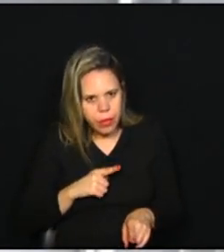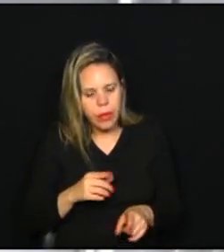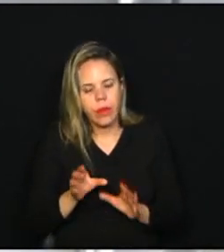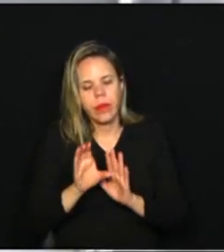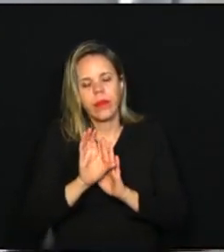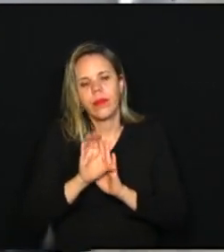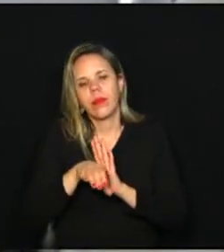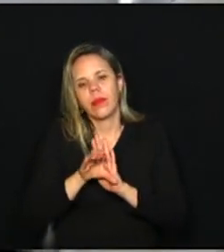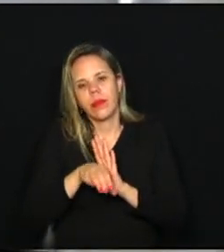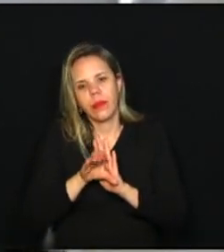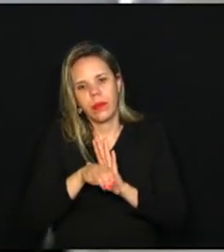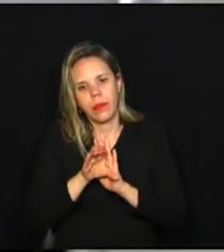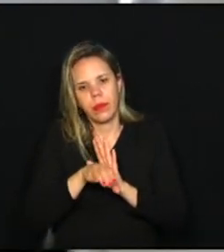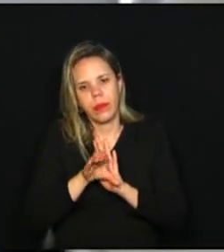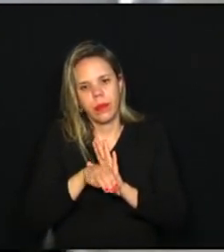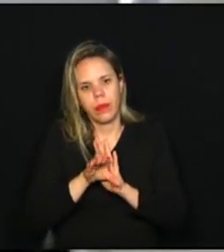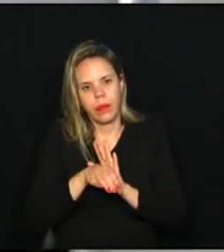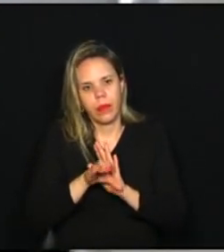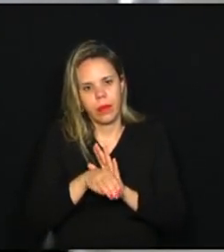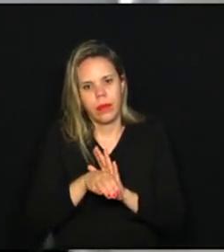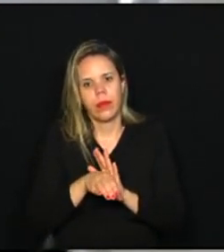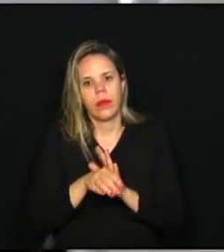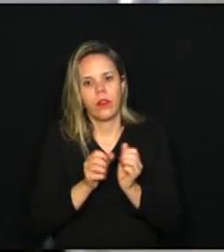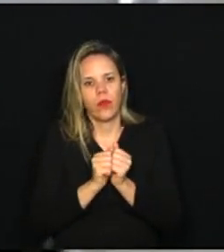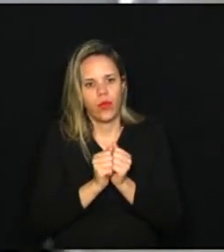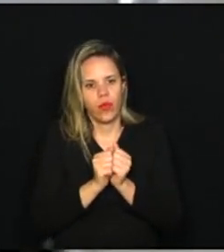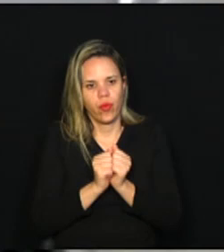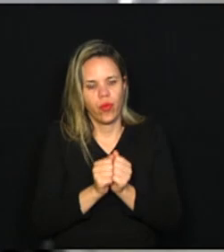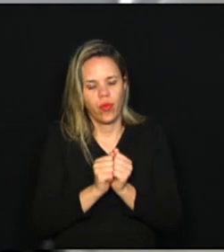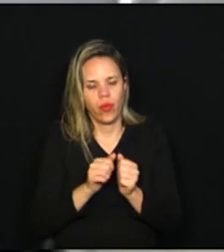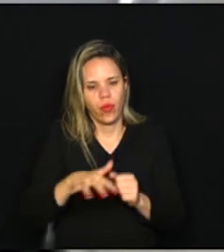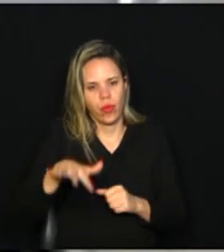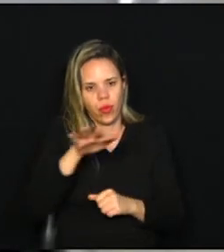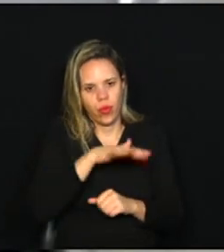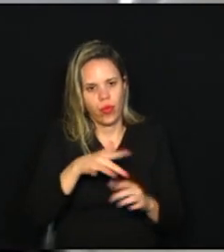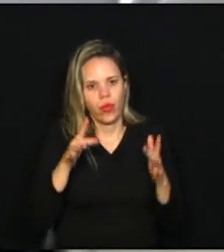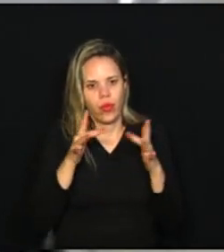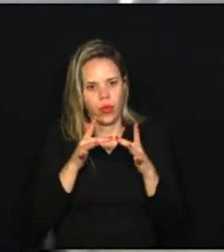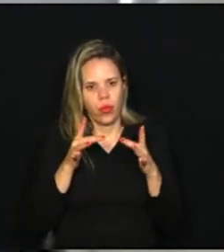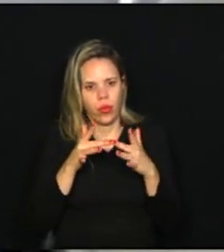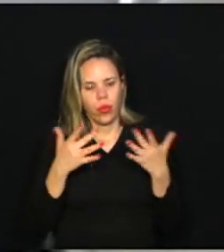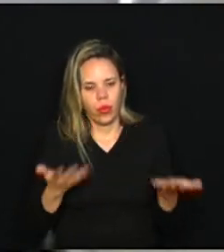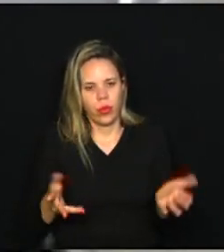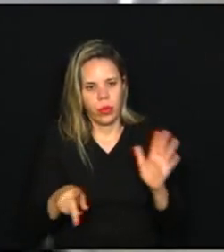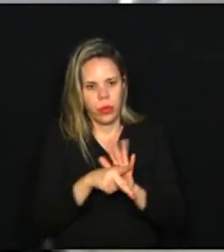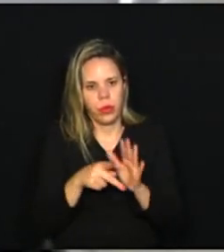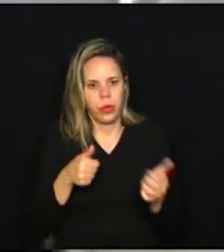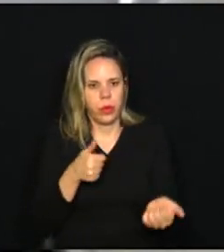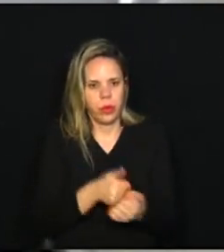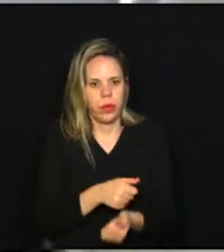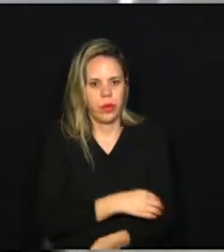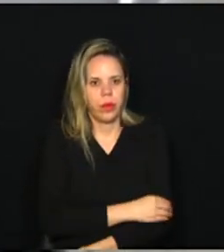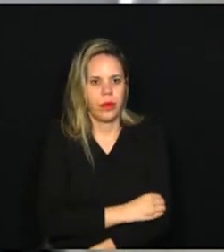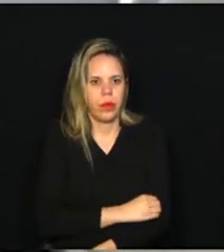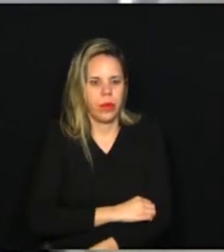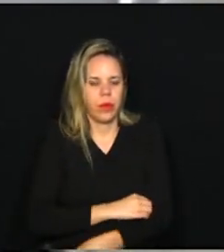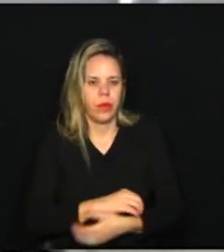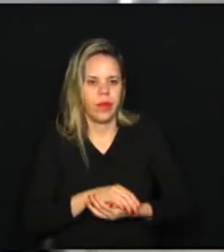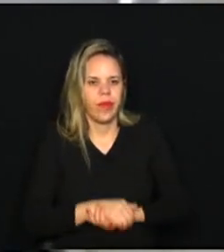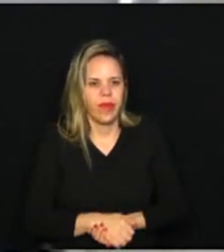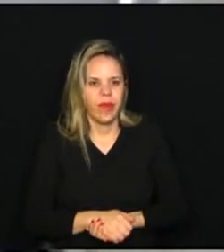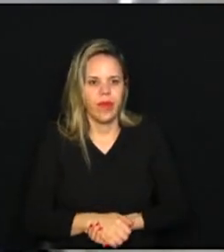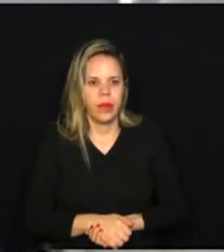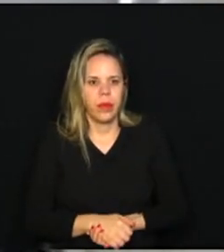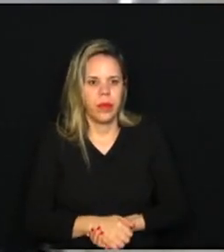de um encaminhado com o outro através de seus contatos próximos, né? Contatos